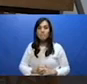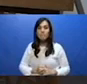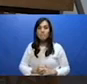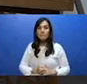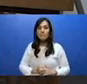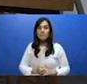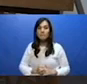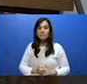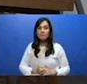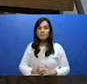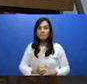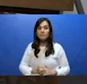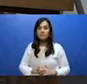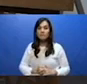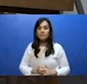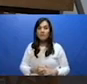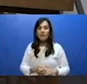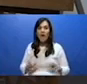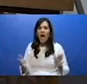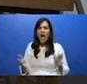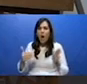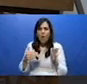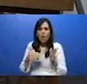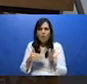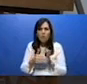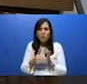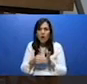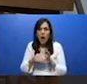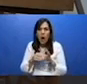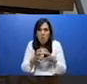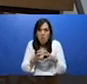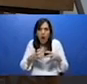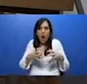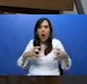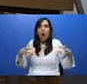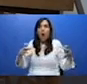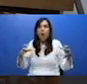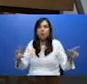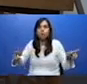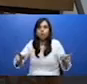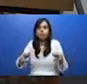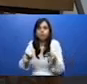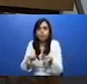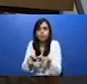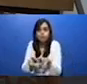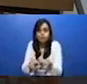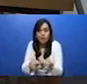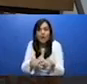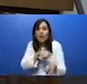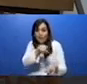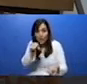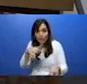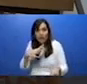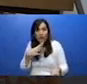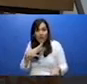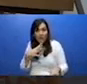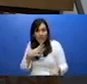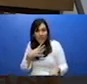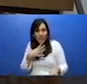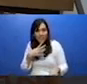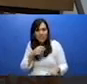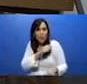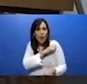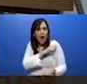E a última grande extinção, e talvez a mais conhecida, que eu sei que vocês gostam muito, porque meus alunos